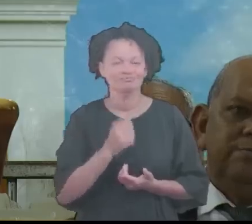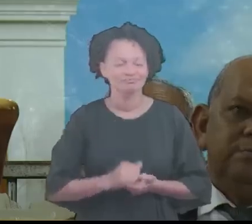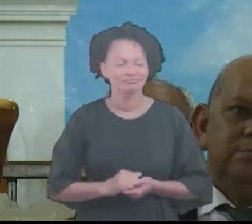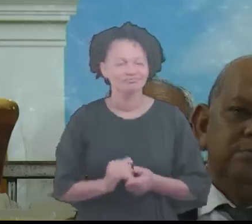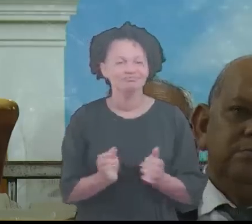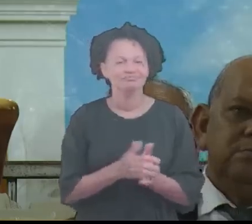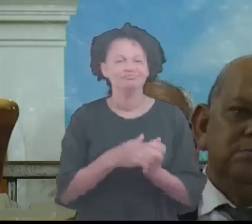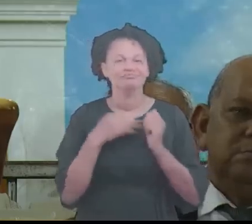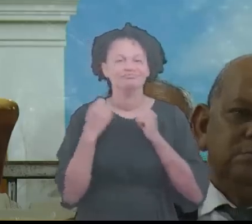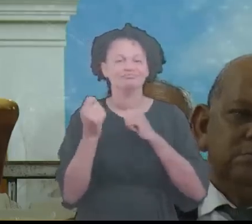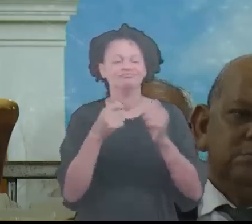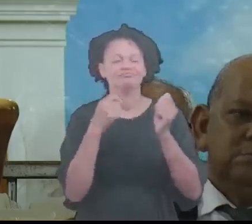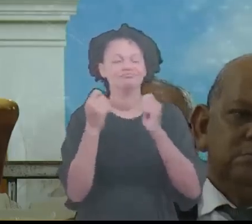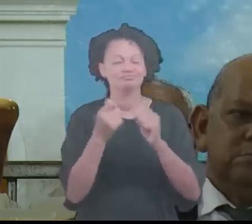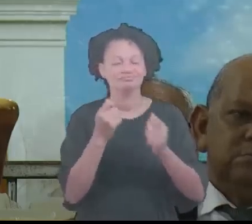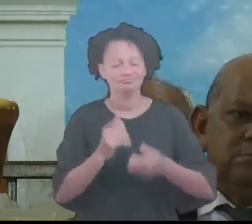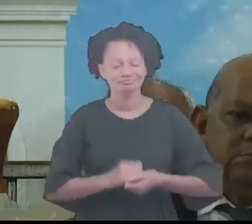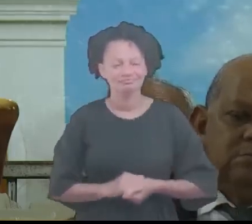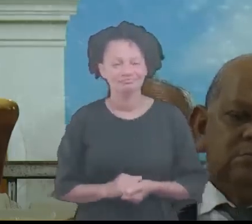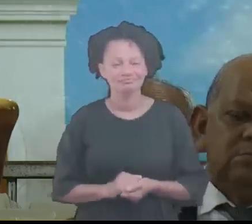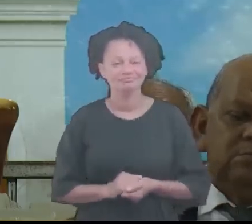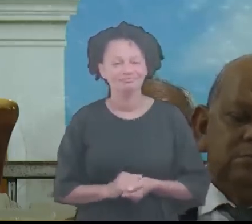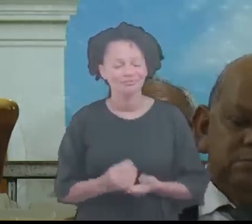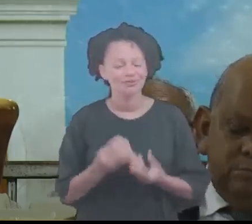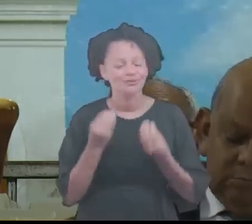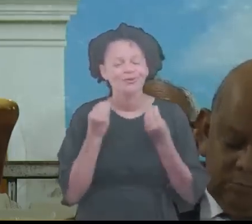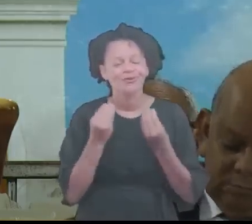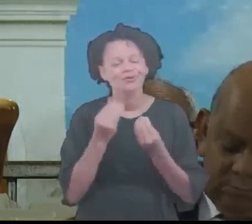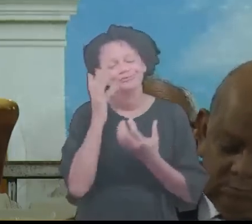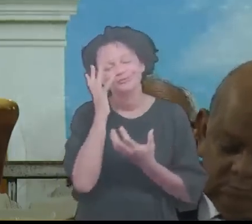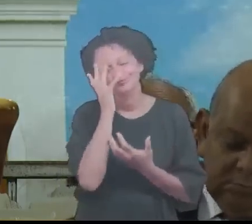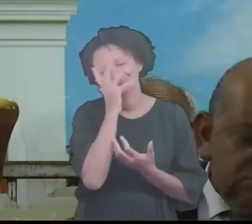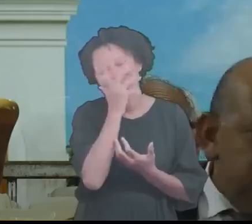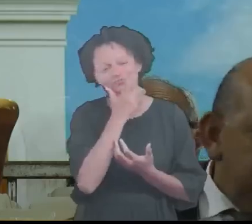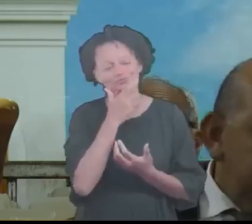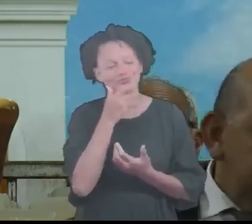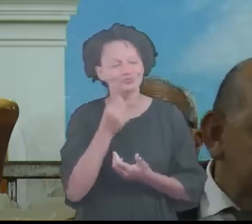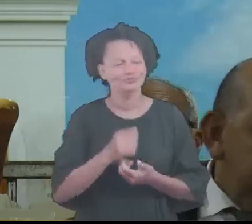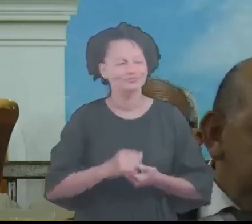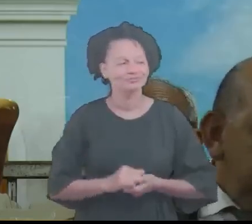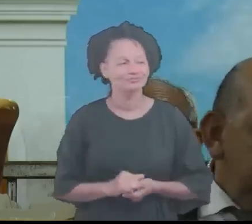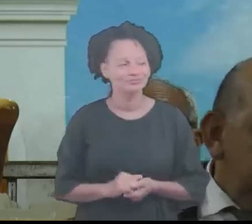Aleluia. Aleluia. Como és formosa. Como és formosa. Formosa.